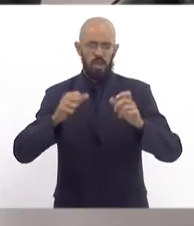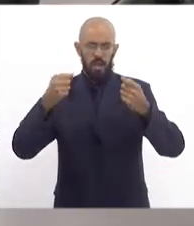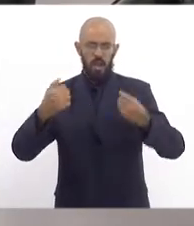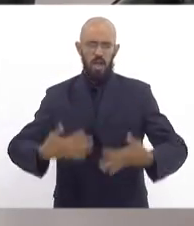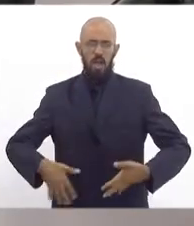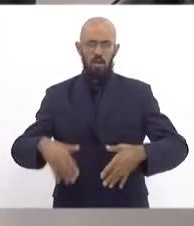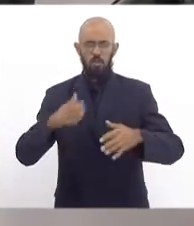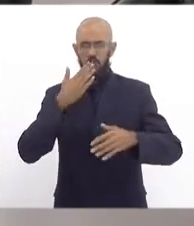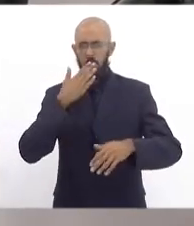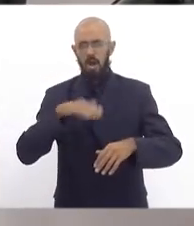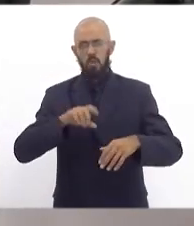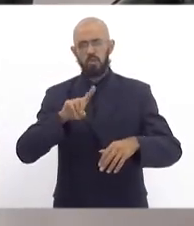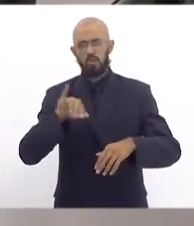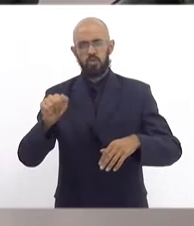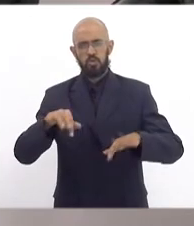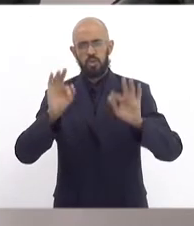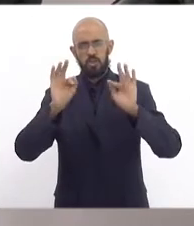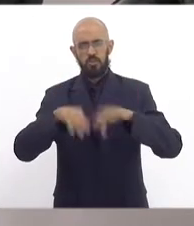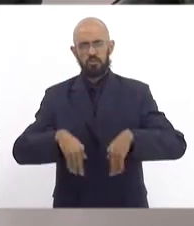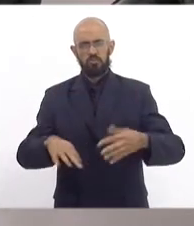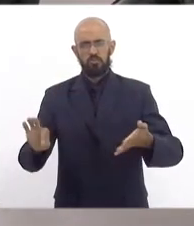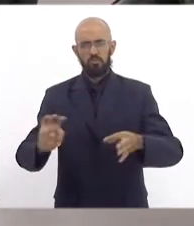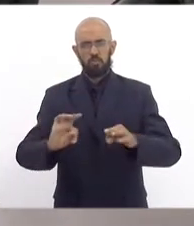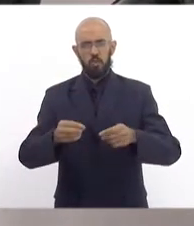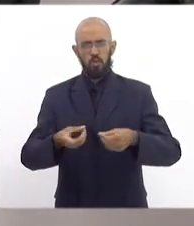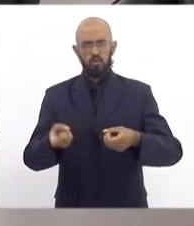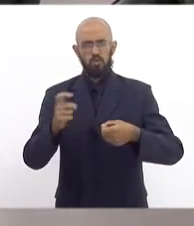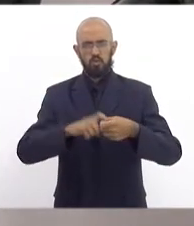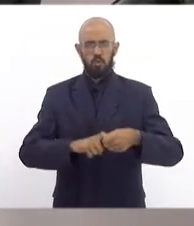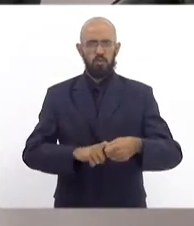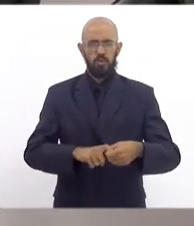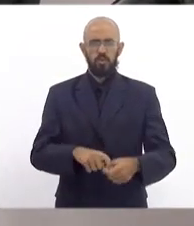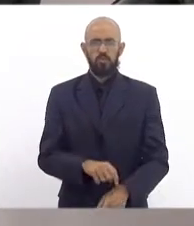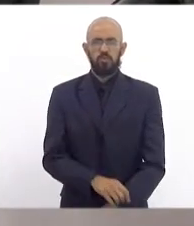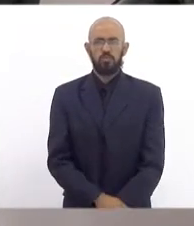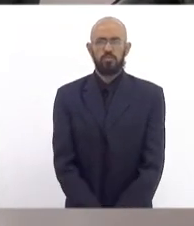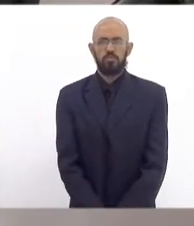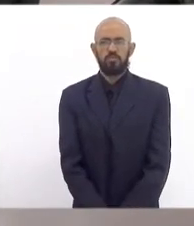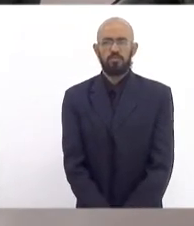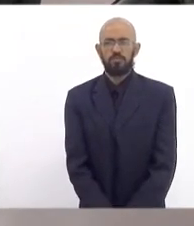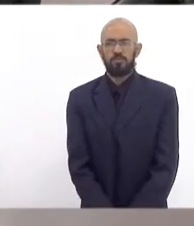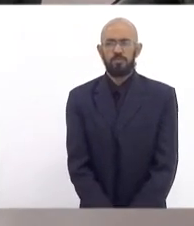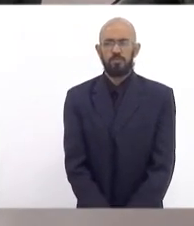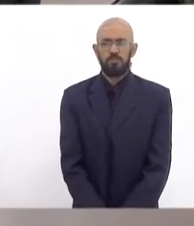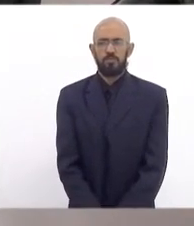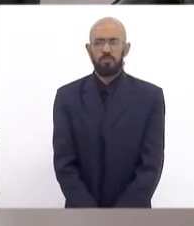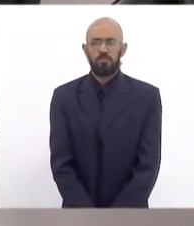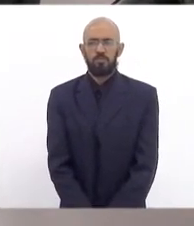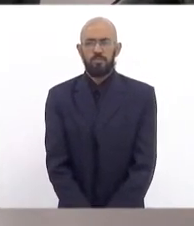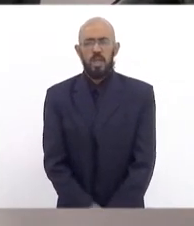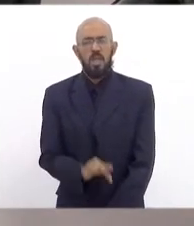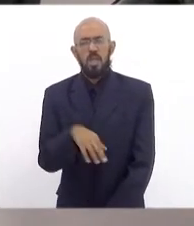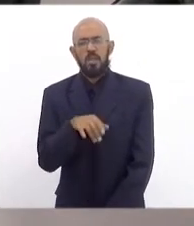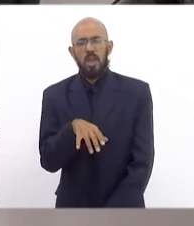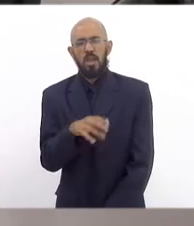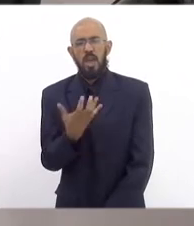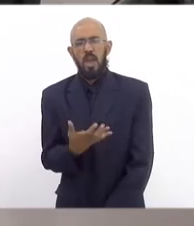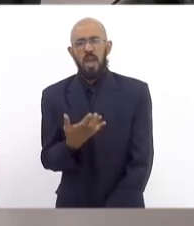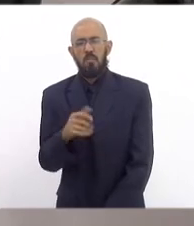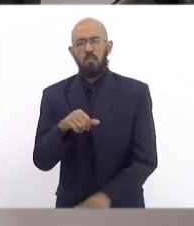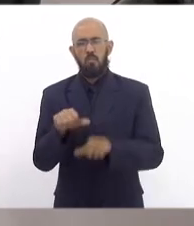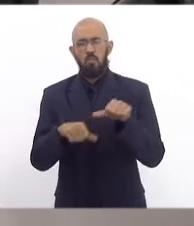extingui todos esses Convênios E aí e quem quiser mudar essa data